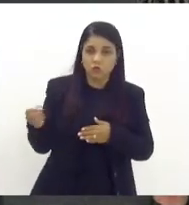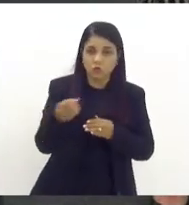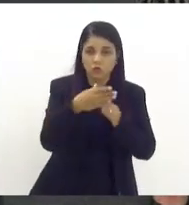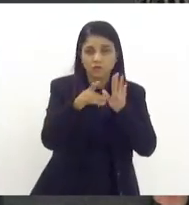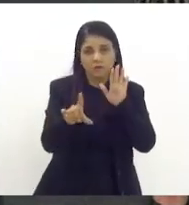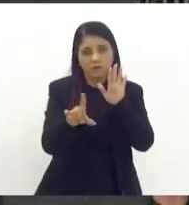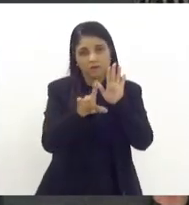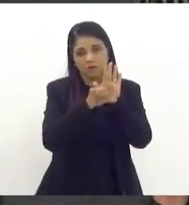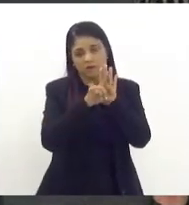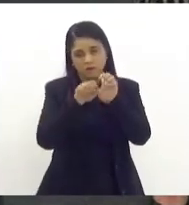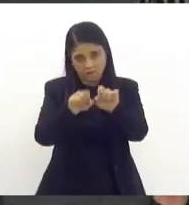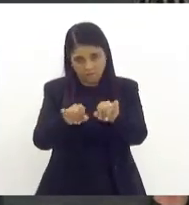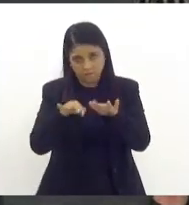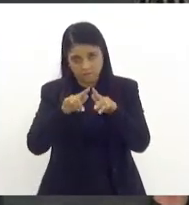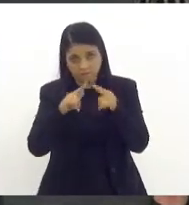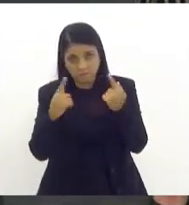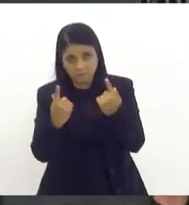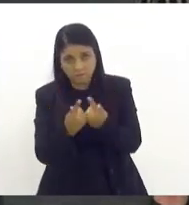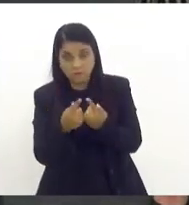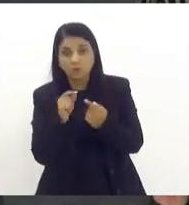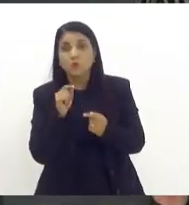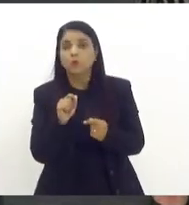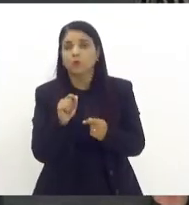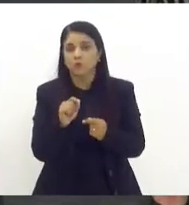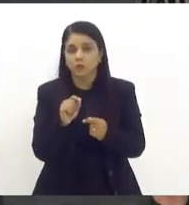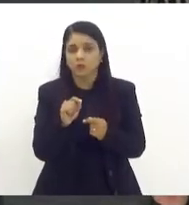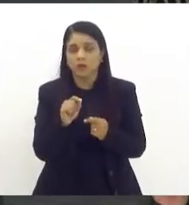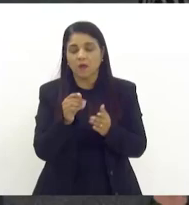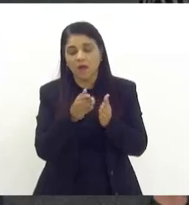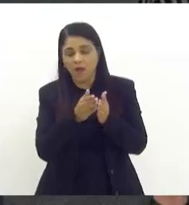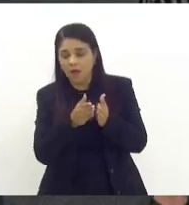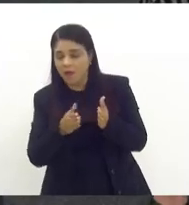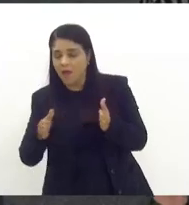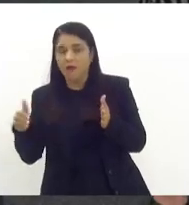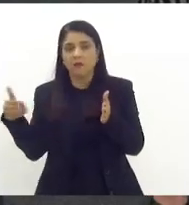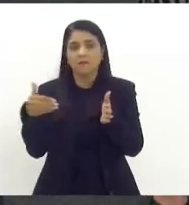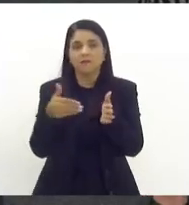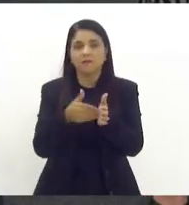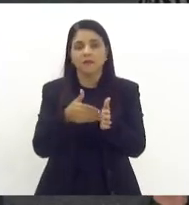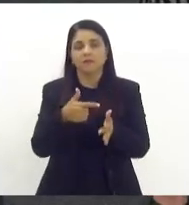vem a sua casa Ele só se estendem até 2032